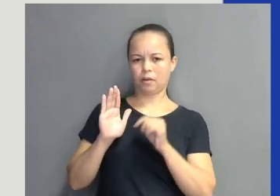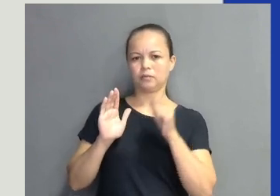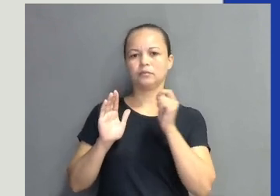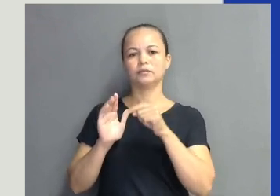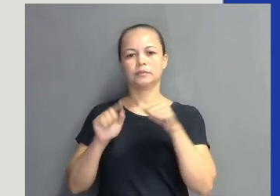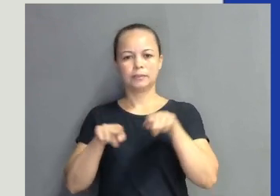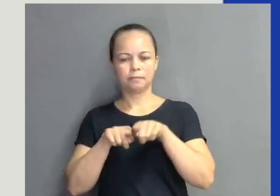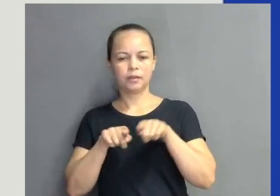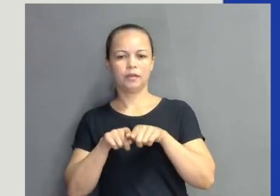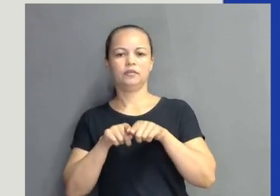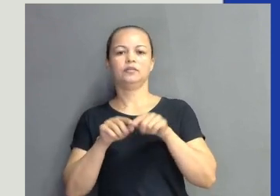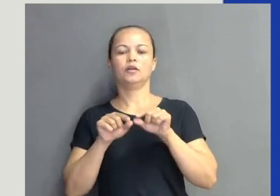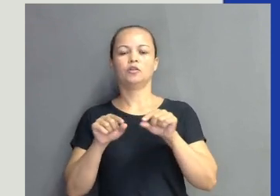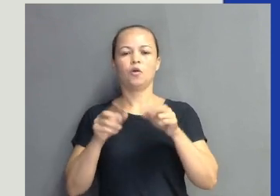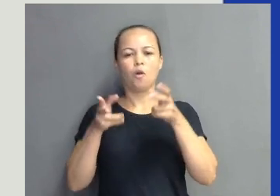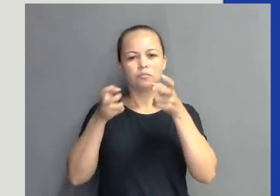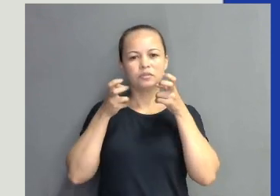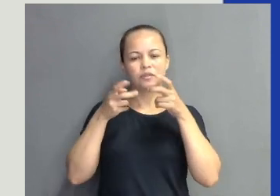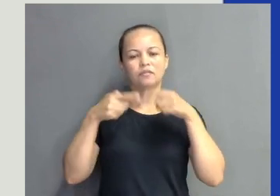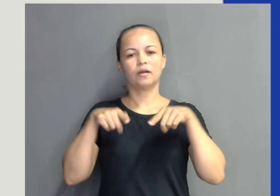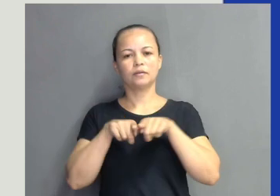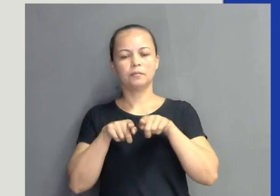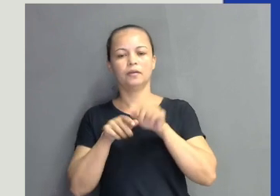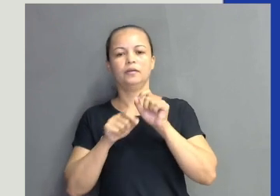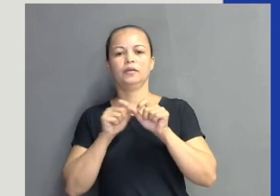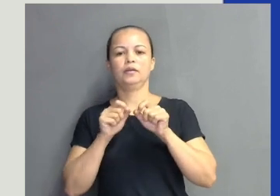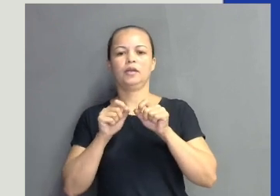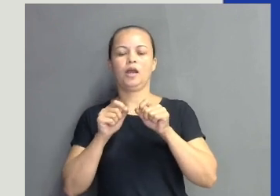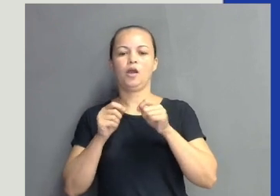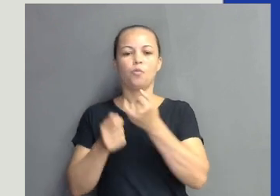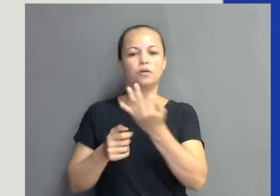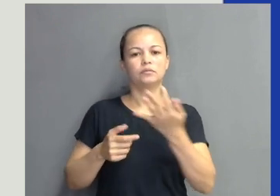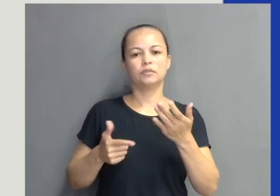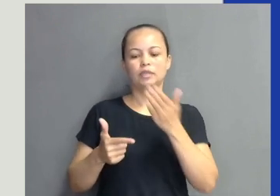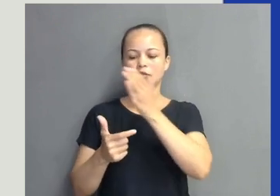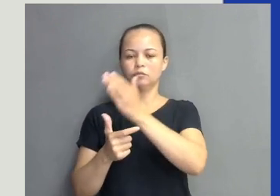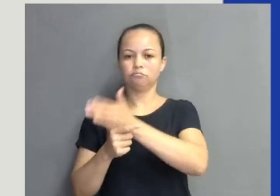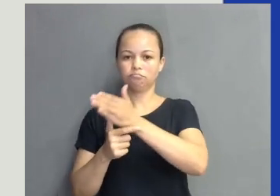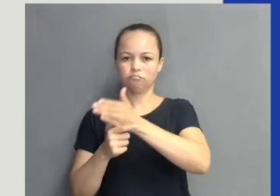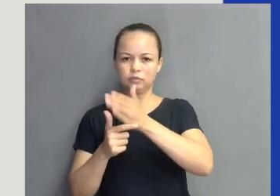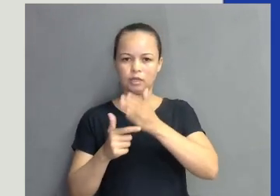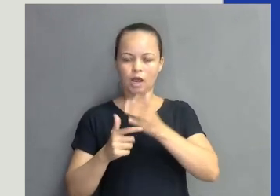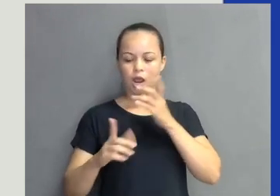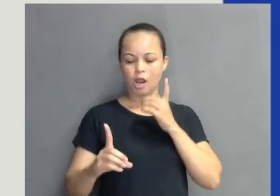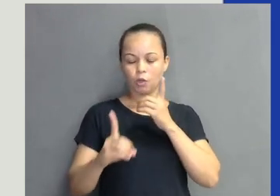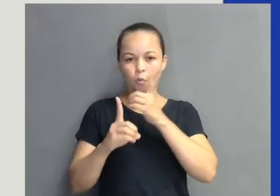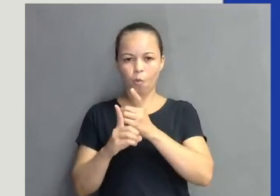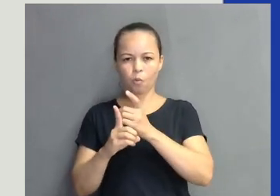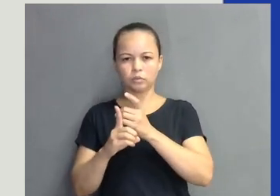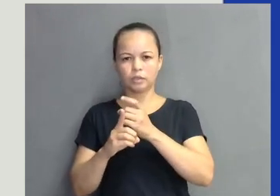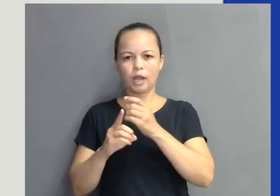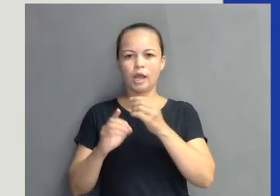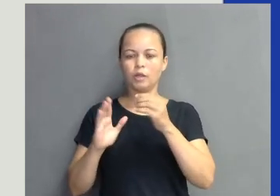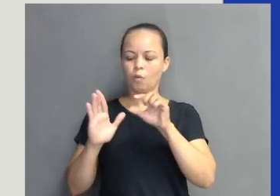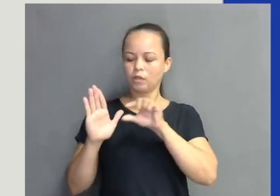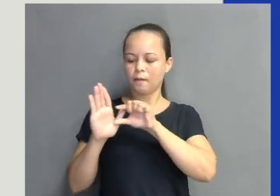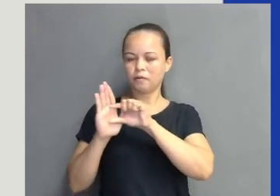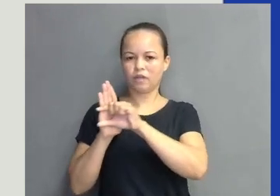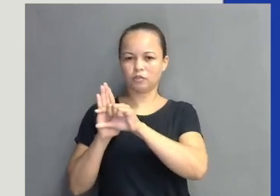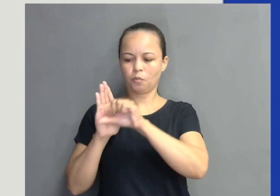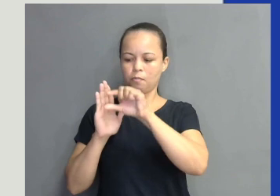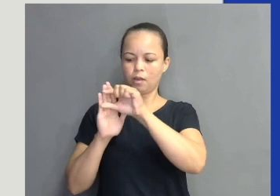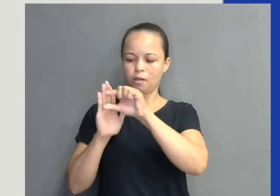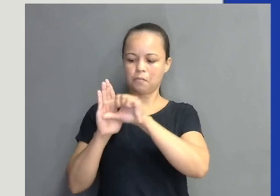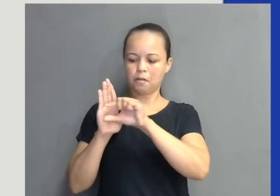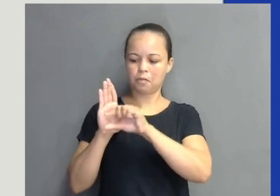através da quantidade de sílabas que a gente pode encontrar em cada verso, tá? Outros